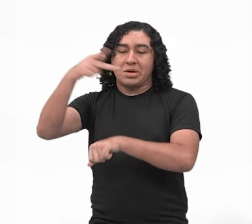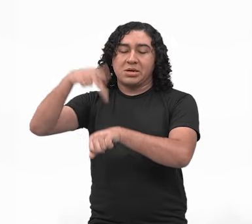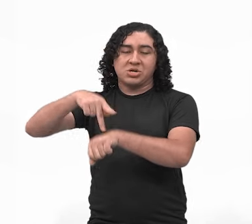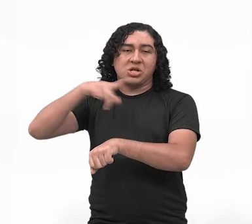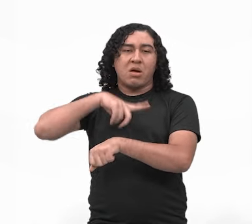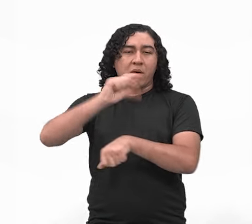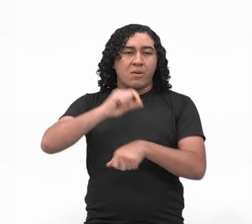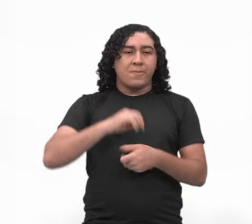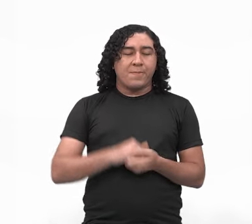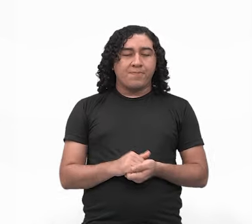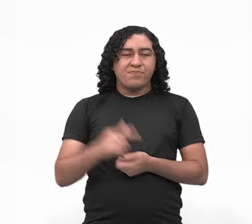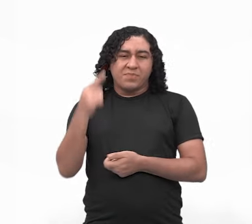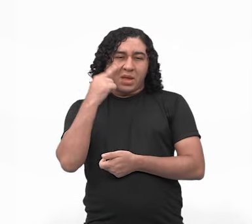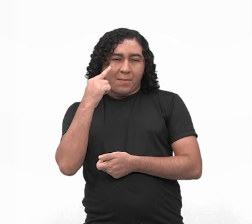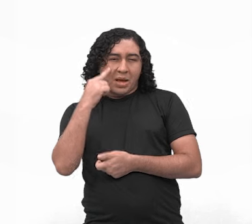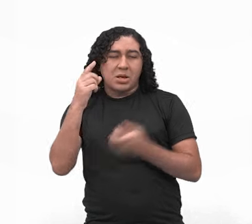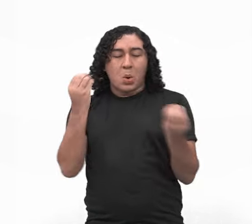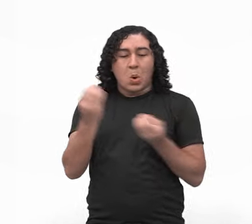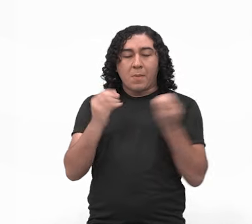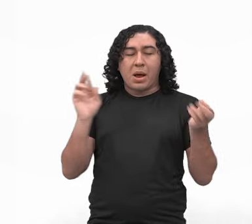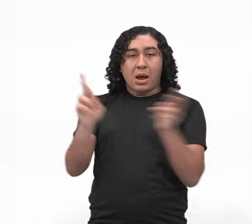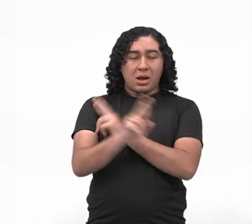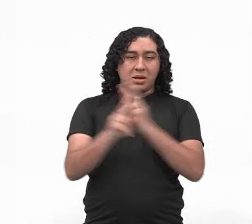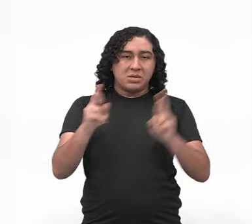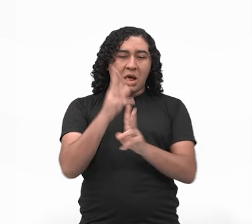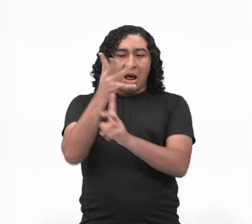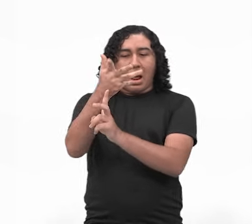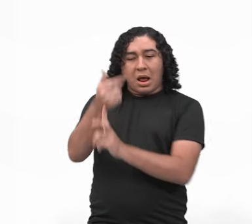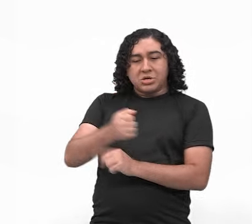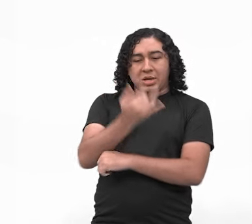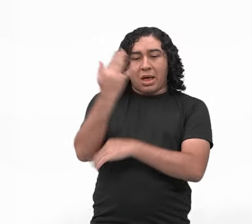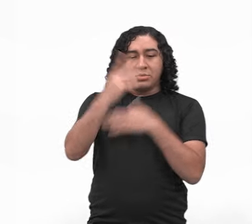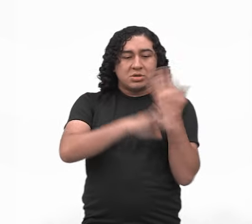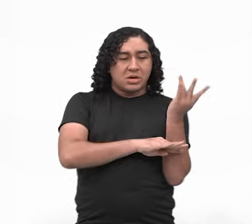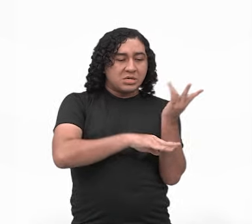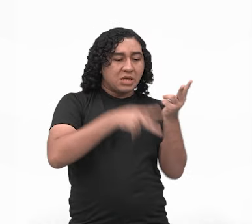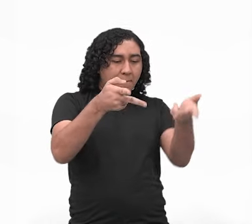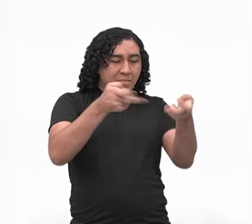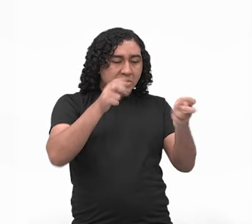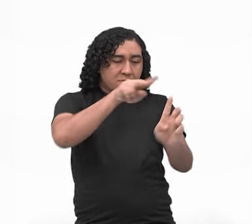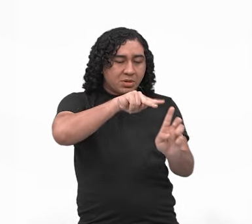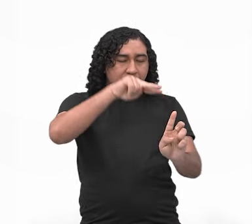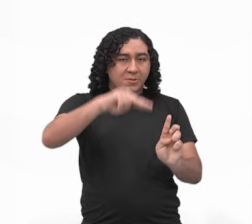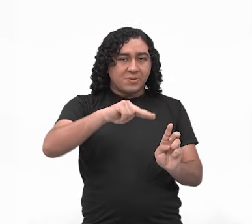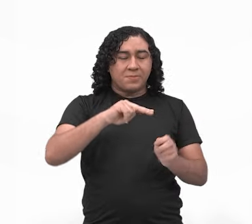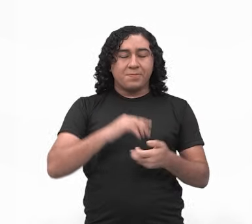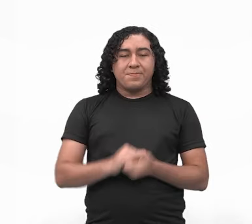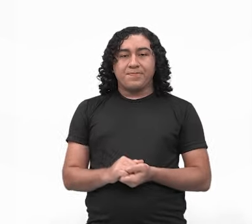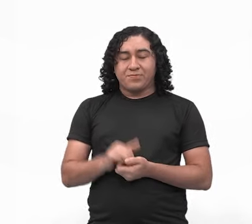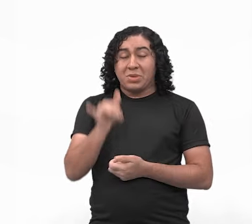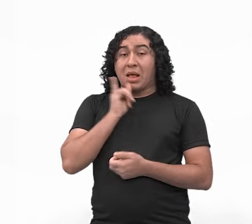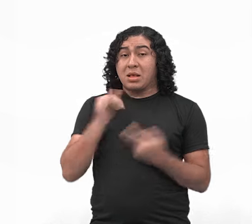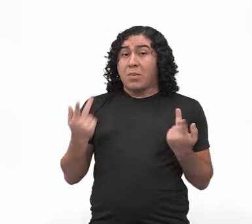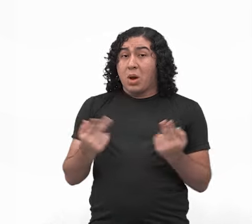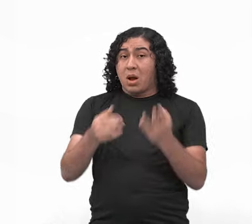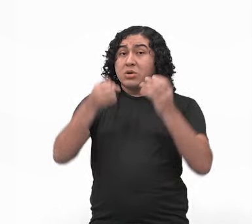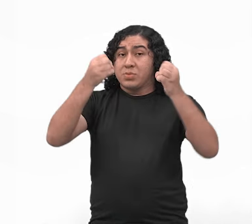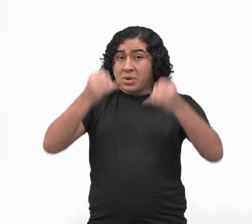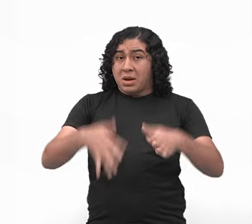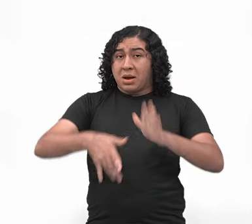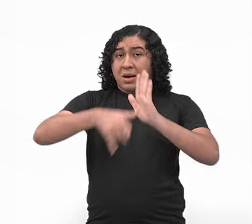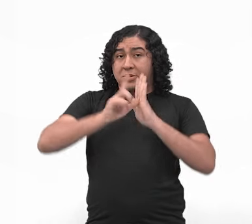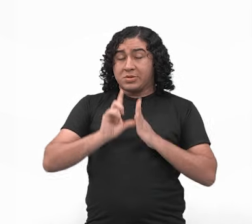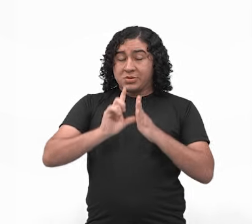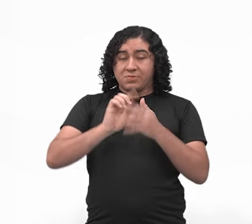exploração, a relação entre arte, natureza e percepção. Aquele mesmo exemplo que eu falei para vocês.